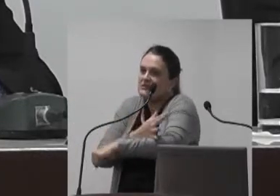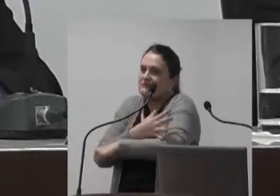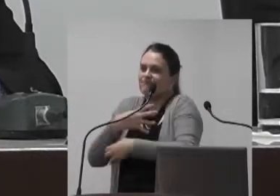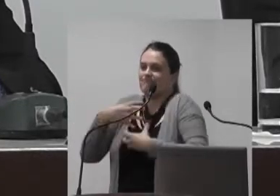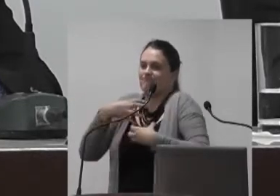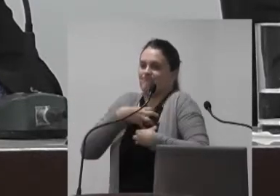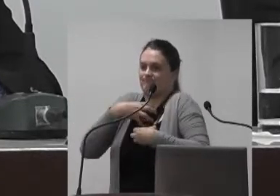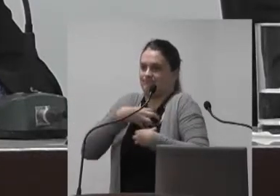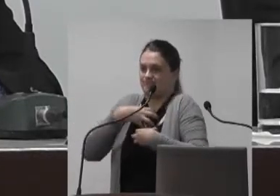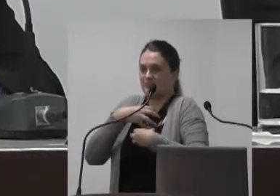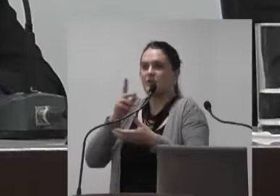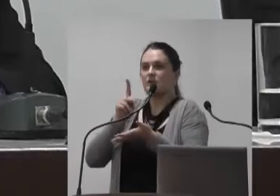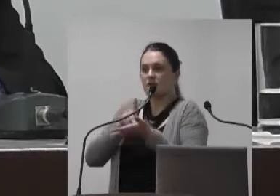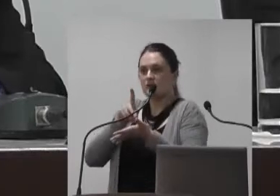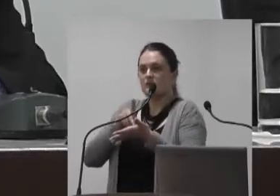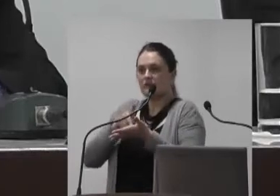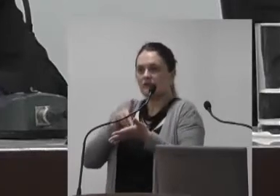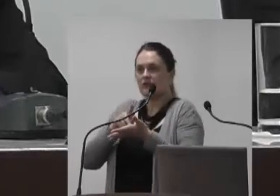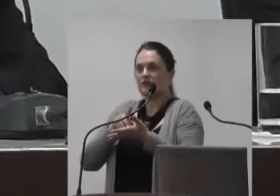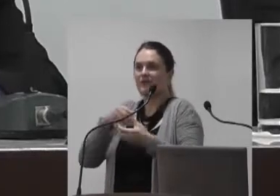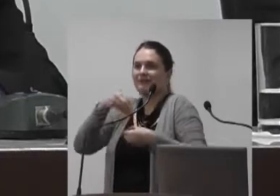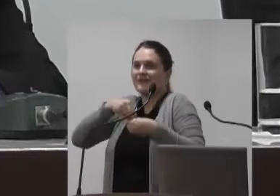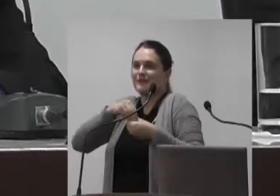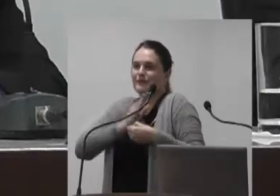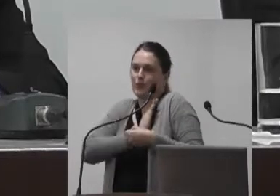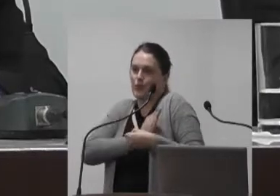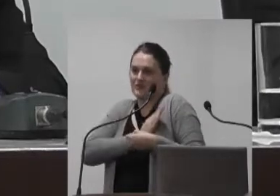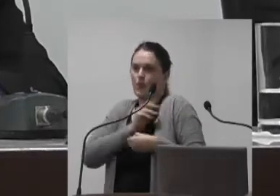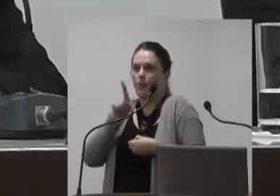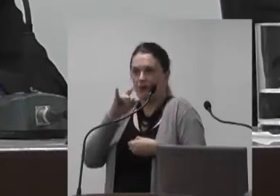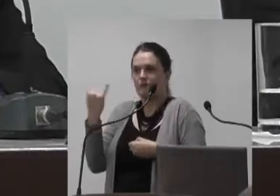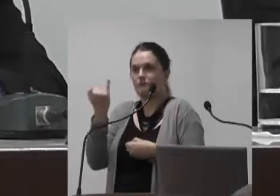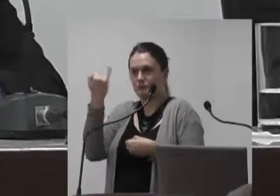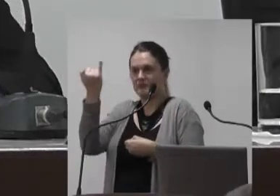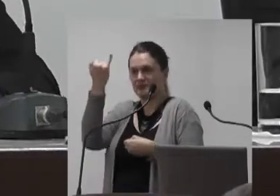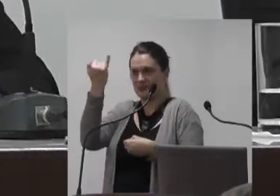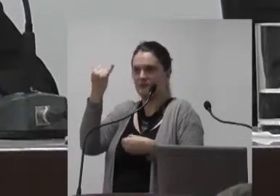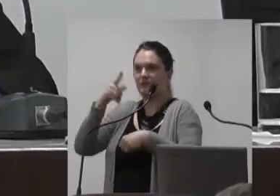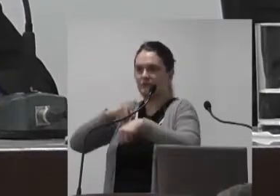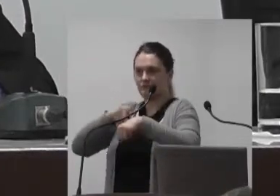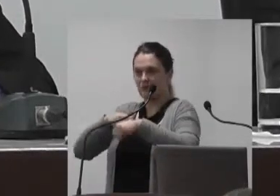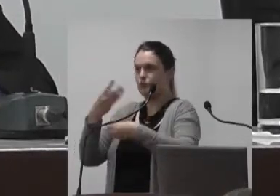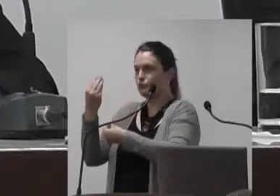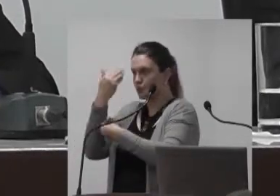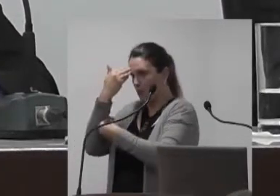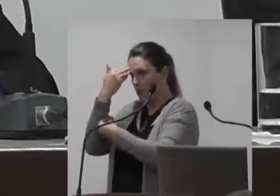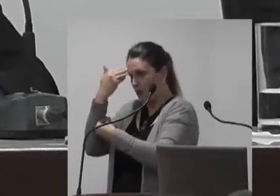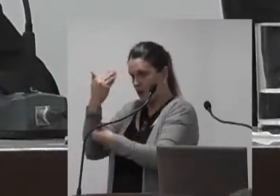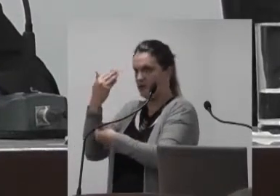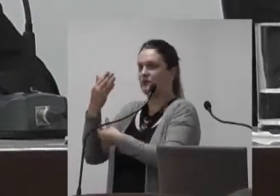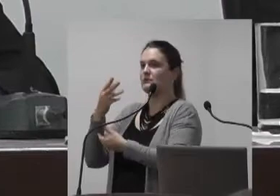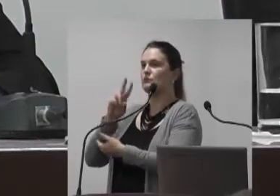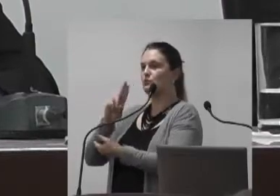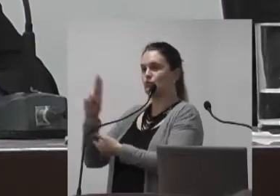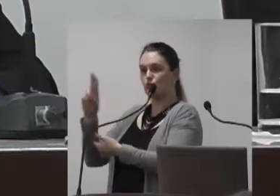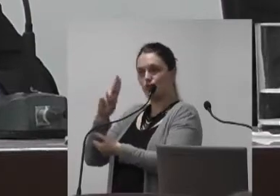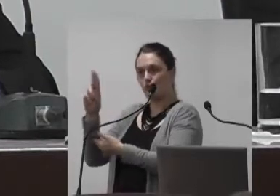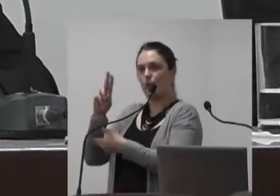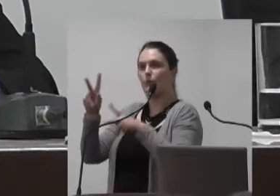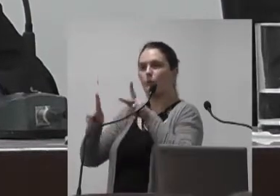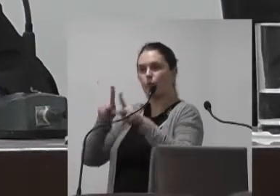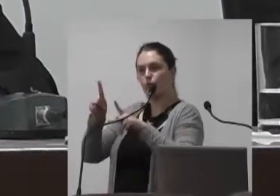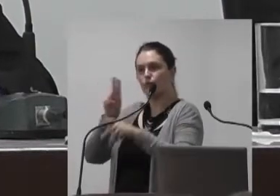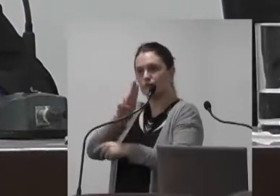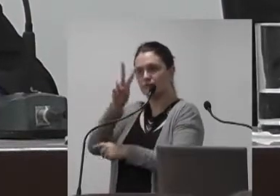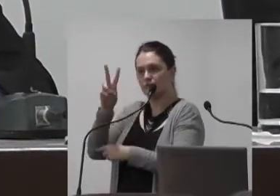e sentimos realmente no coração a importância deste momento. Muito obrigado, em nome do povo